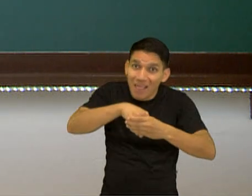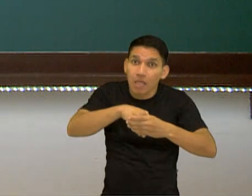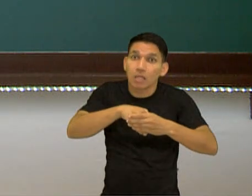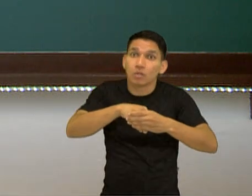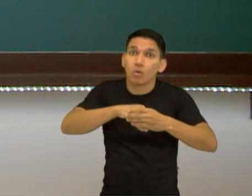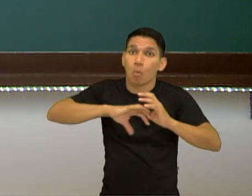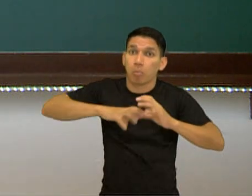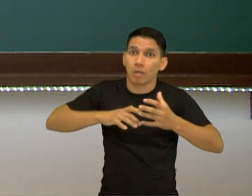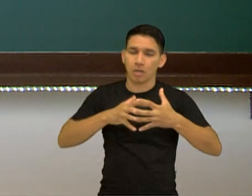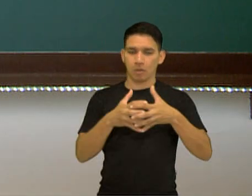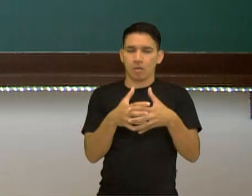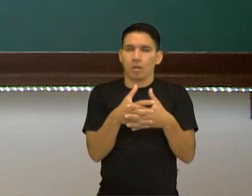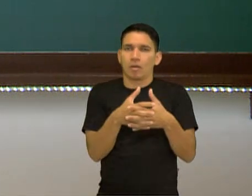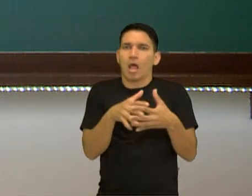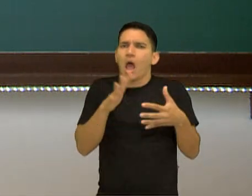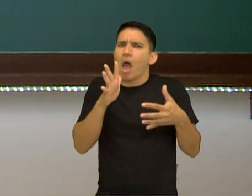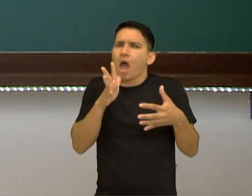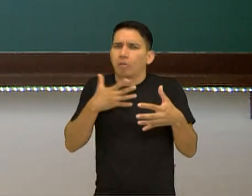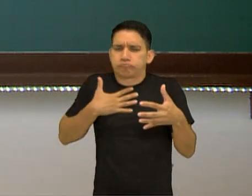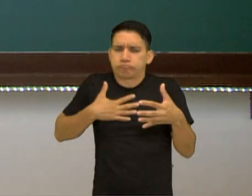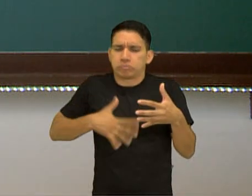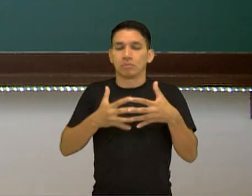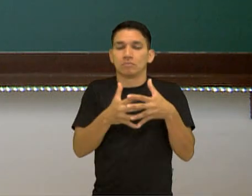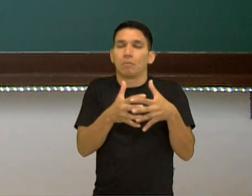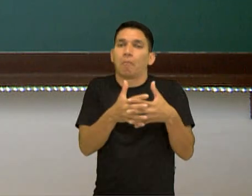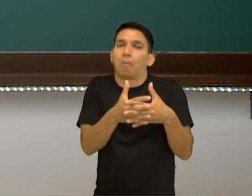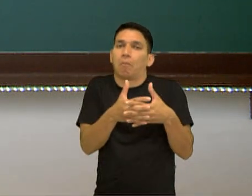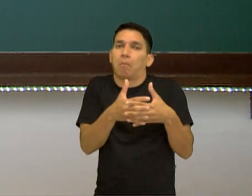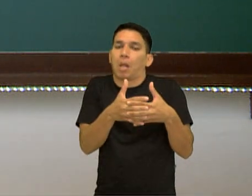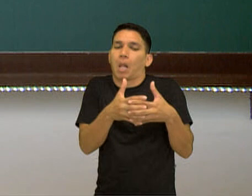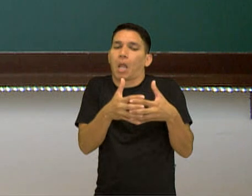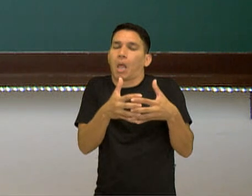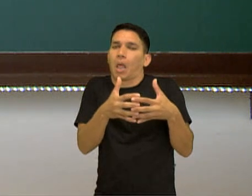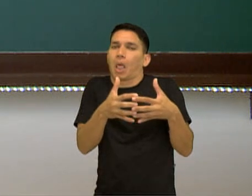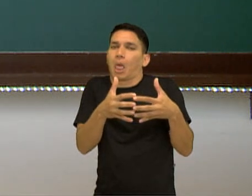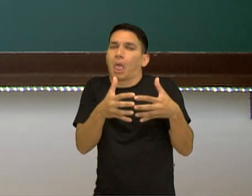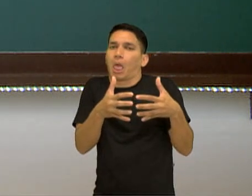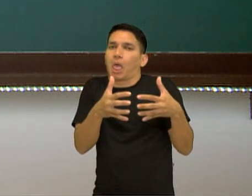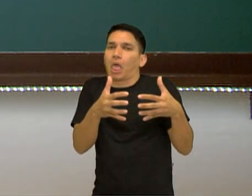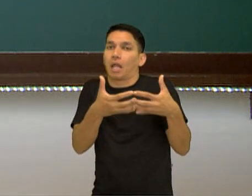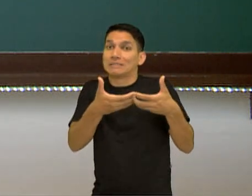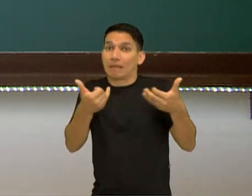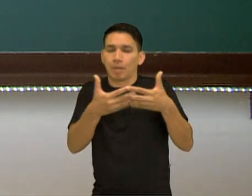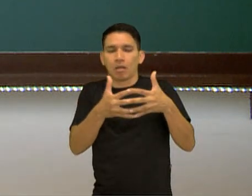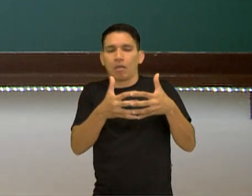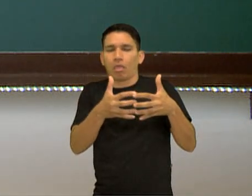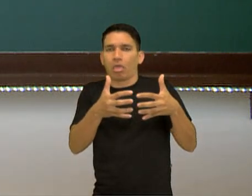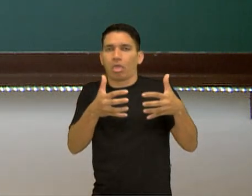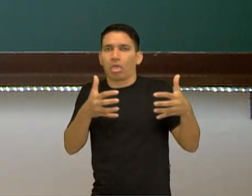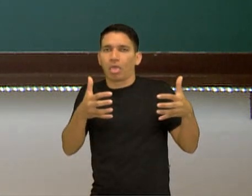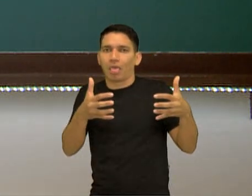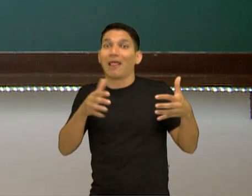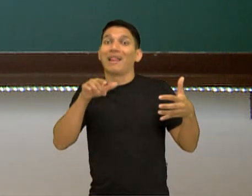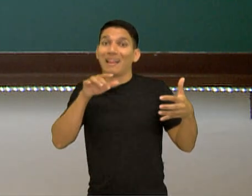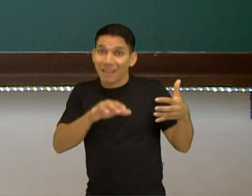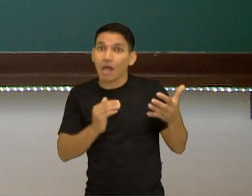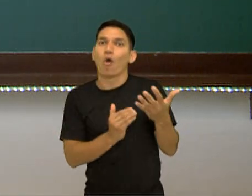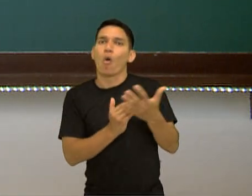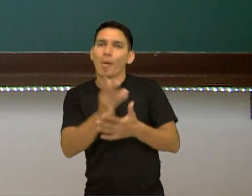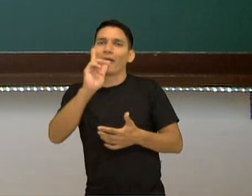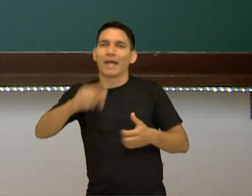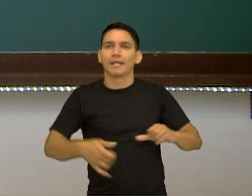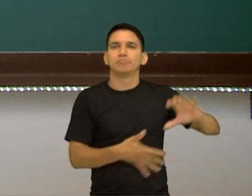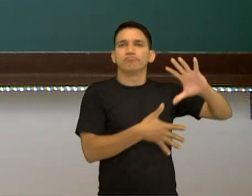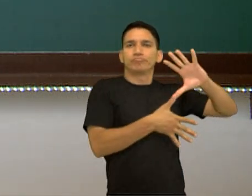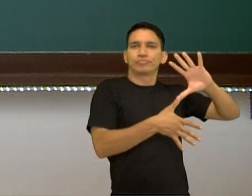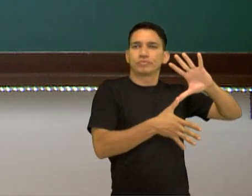foram lentamente se separando. E esse processo de lenta separação resultou na formação dos atuais